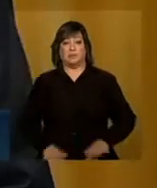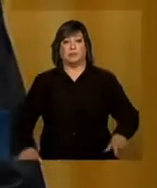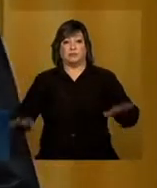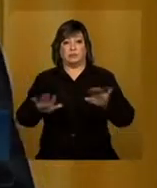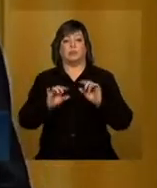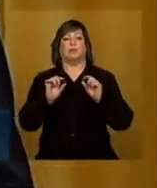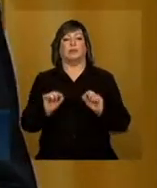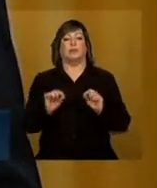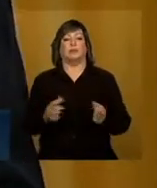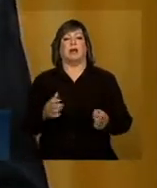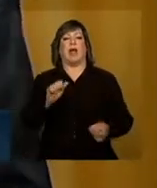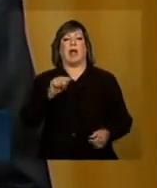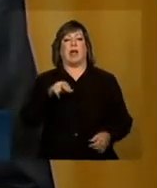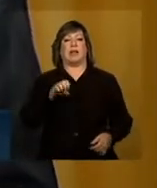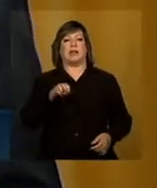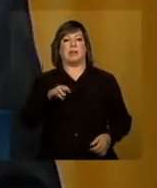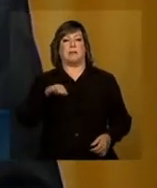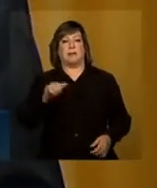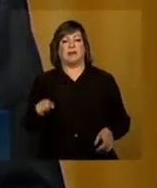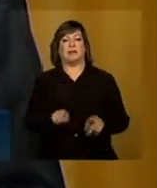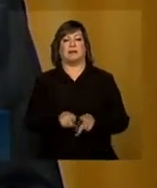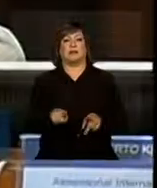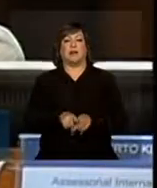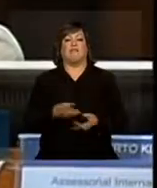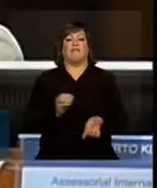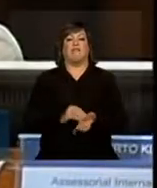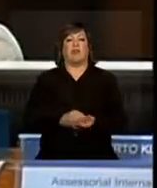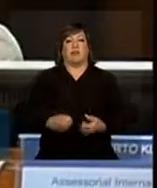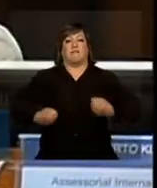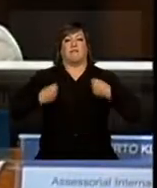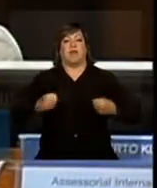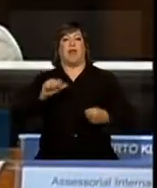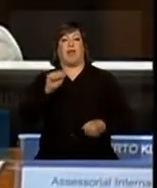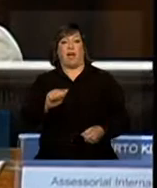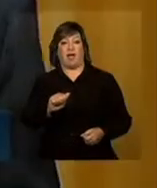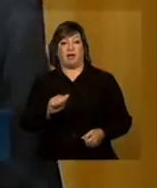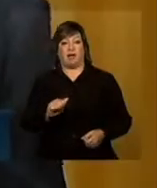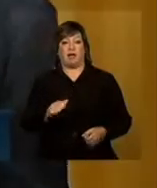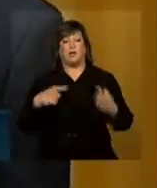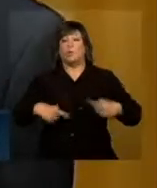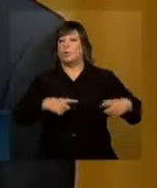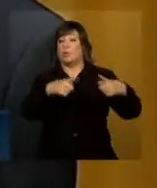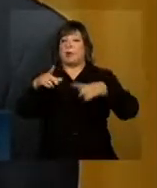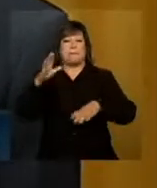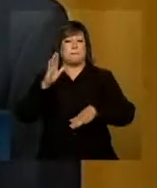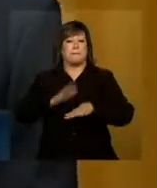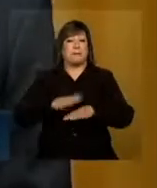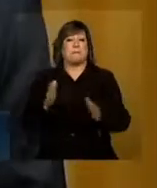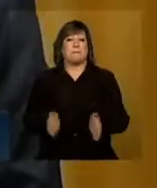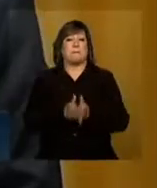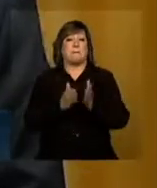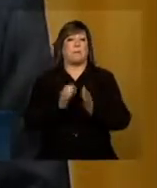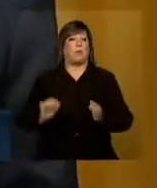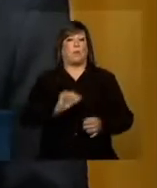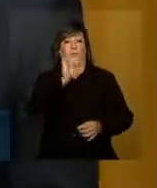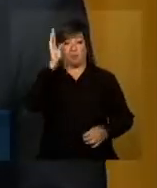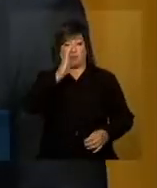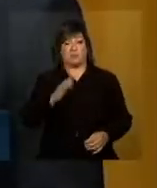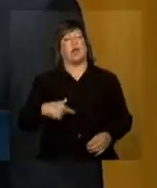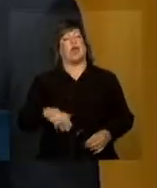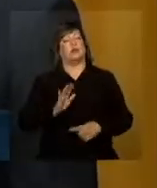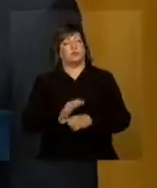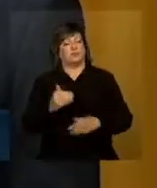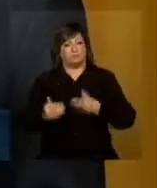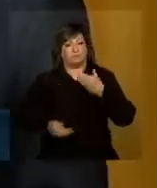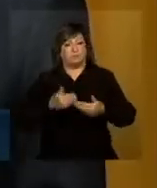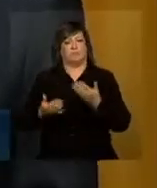profilaxia, da anemia ferropriva e da deficiência de vitamina A nas áreas mais carentes do Brasil vai nos permitir, neste componente, avançar